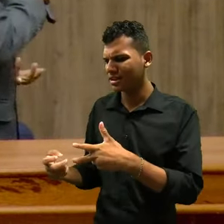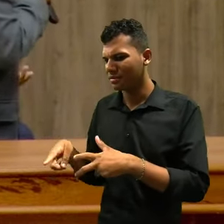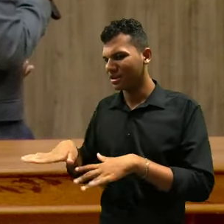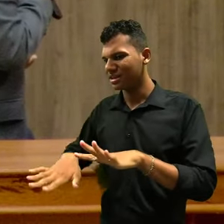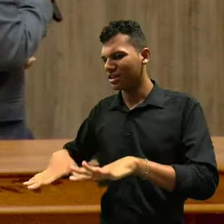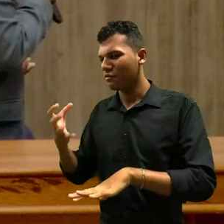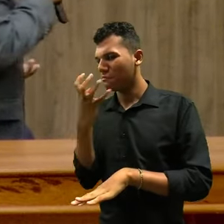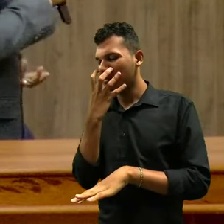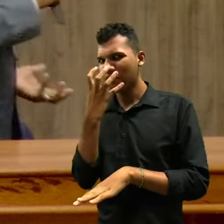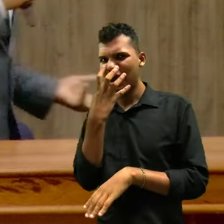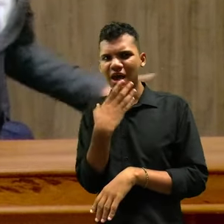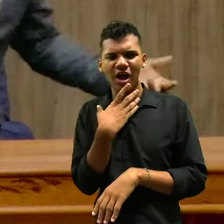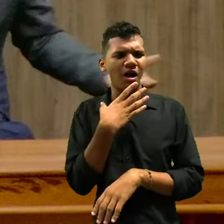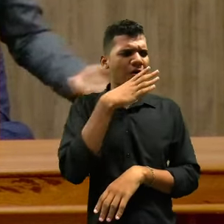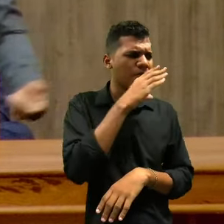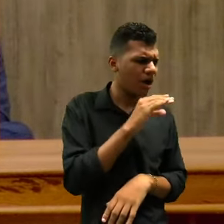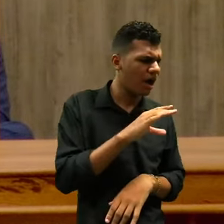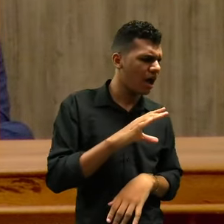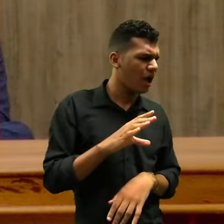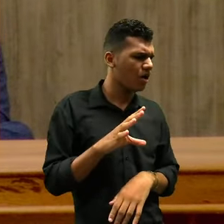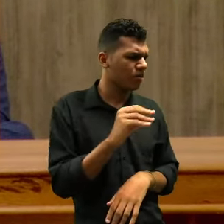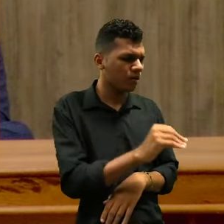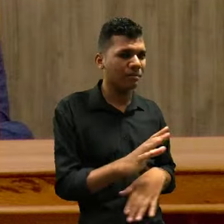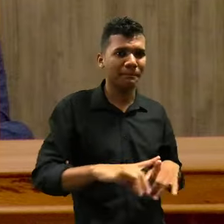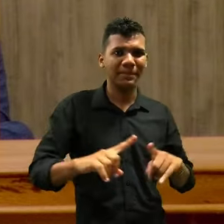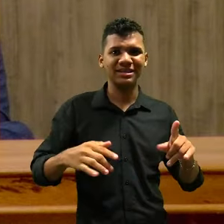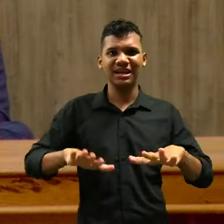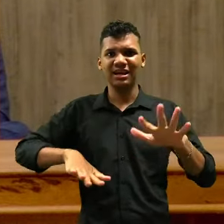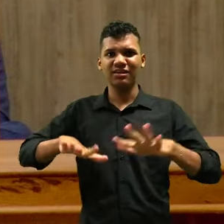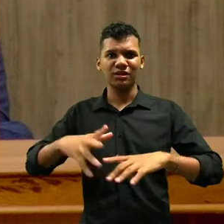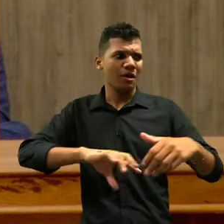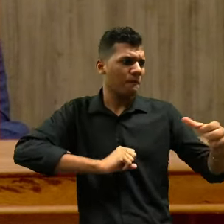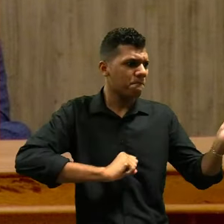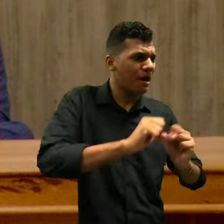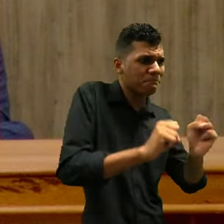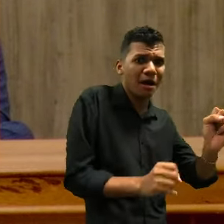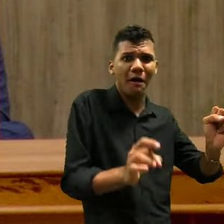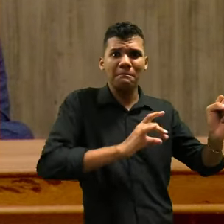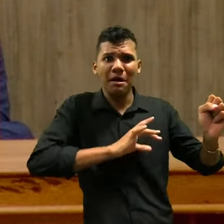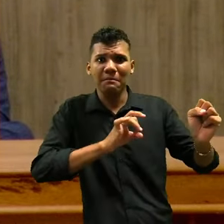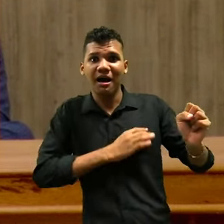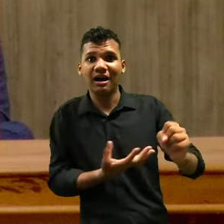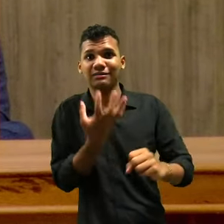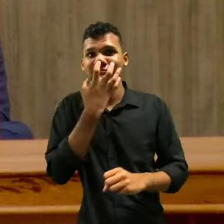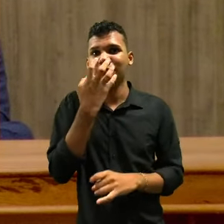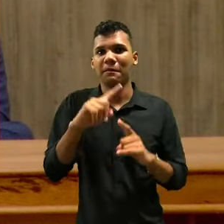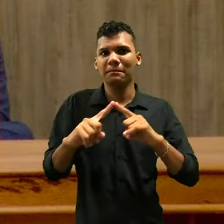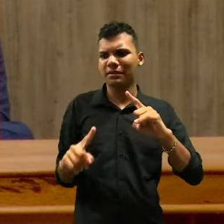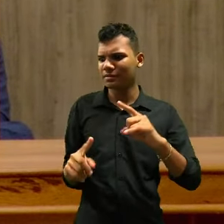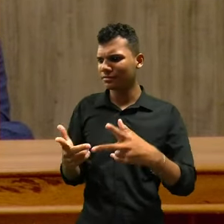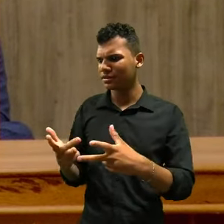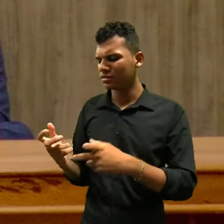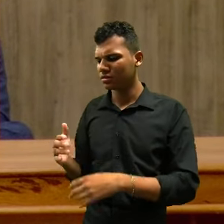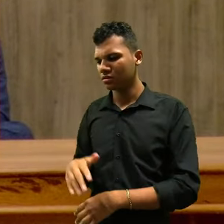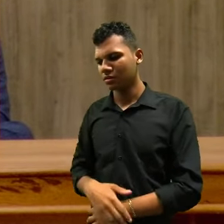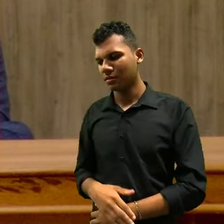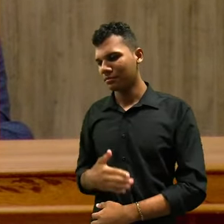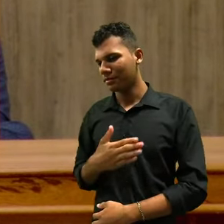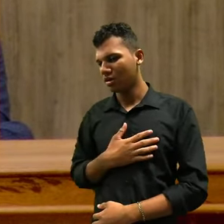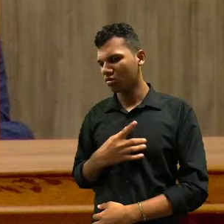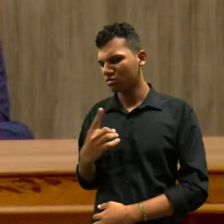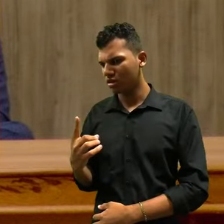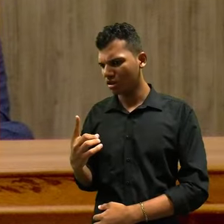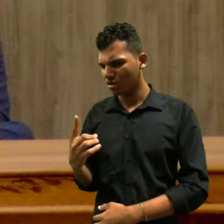rua tu sem saber tu pula uma cerca que aí quando tu vai olhar para ela Meu Deus como foi que eu